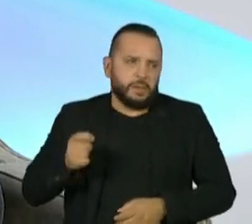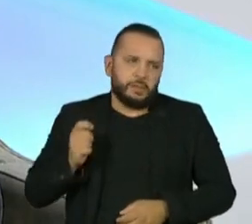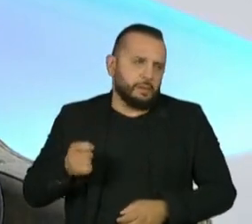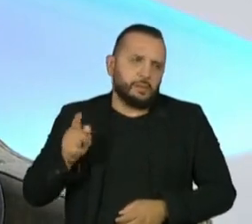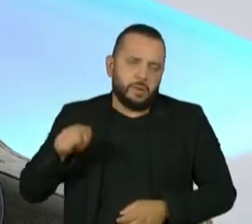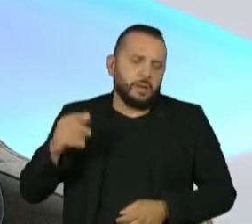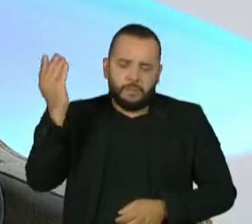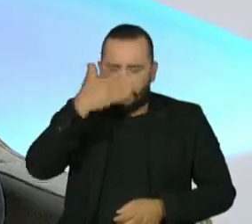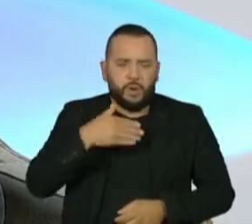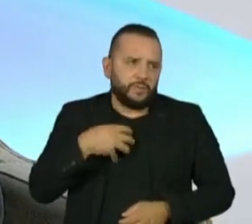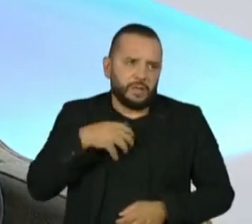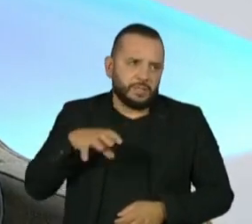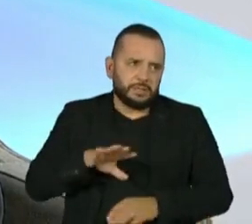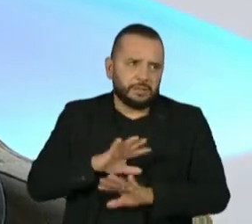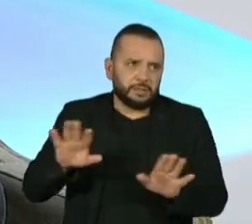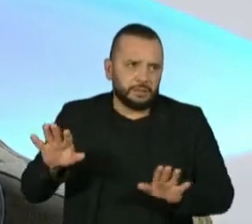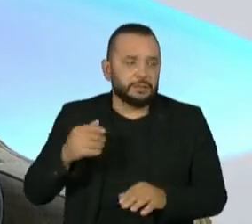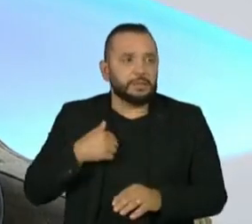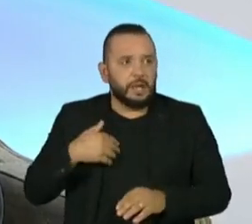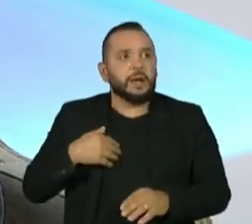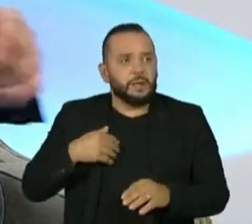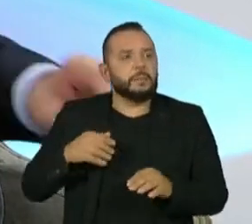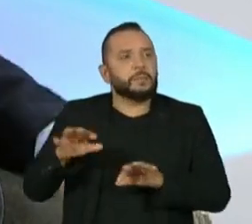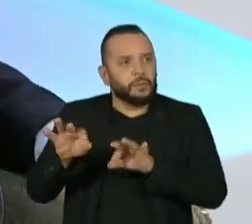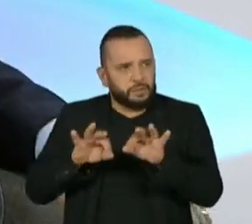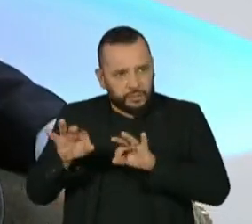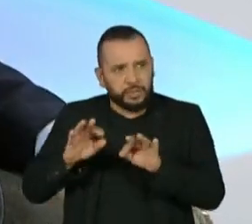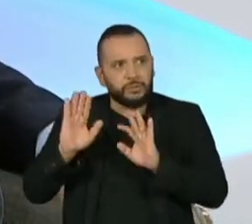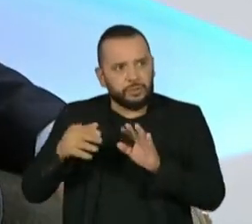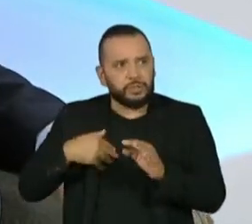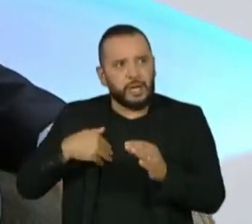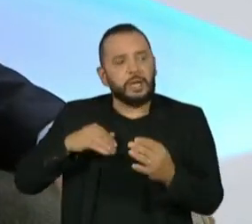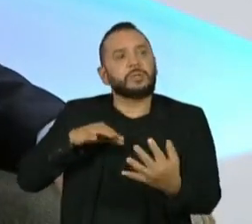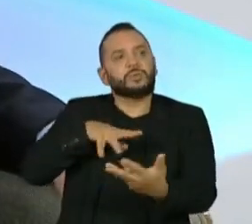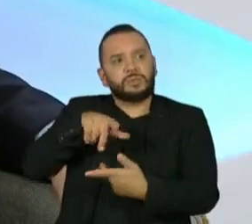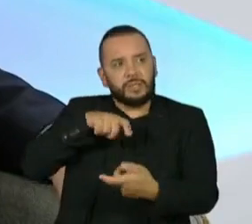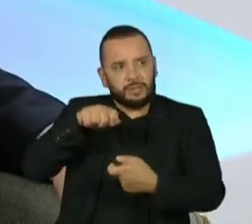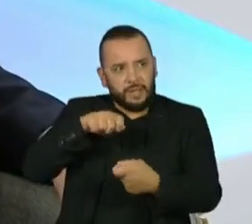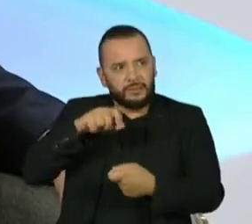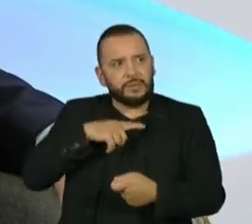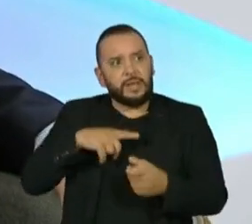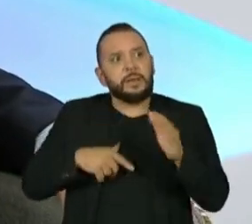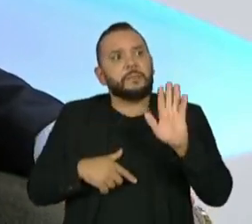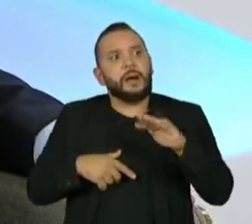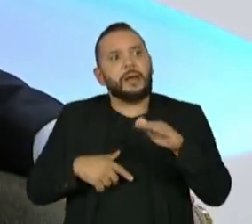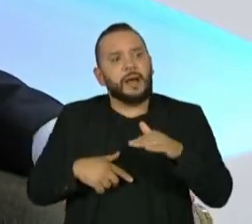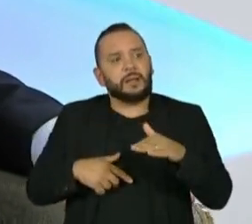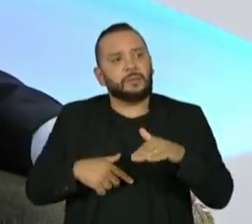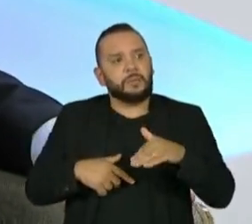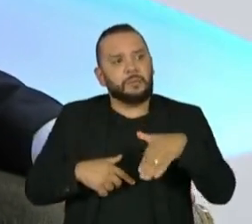projeto de hidrelétrica pch biomassa e eólicas tem preço bastante inferiores aqueles que a